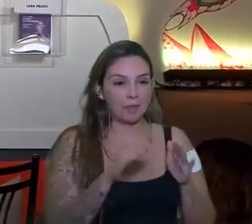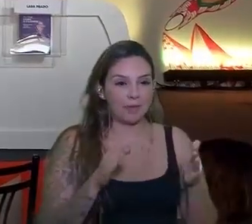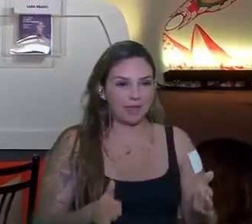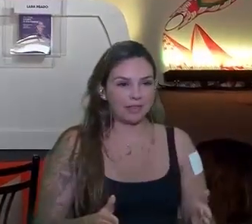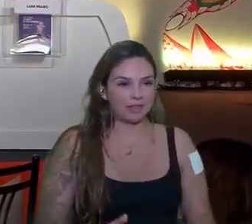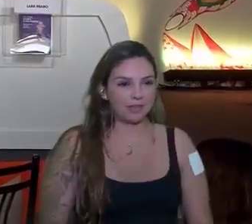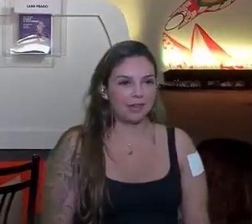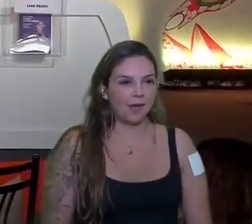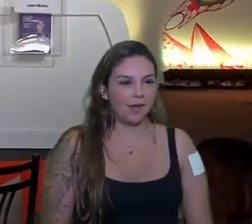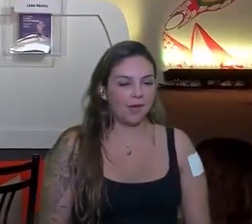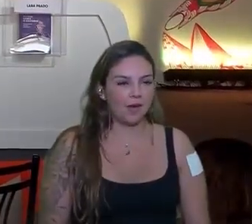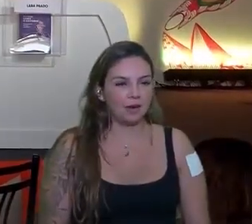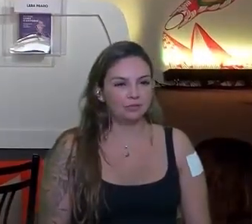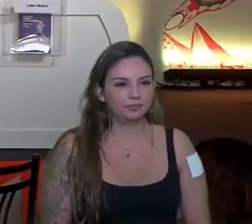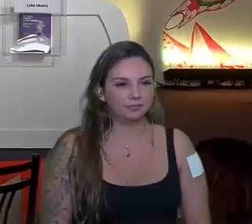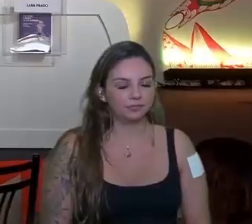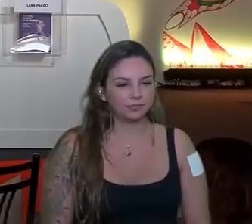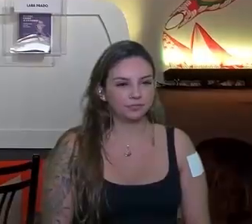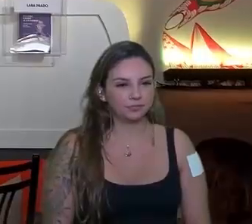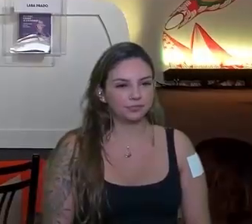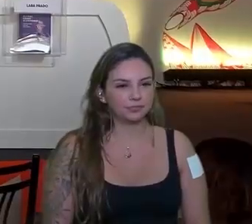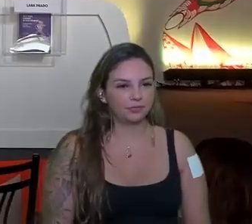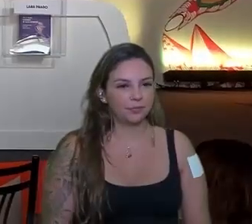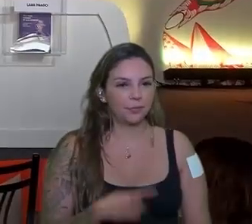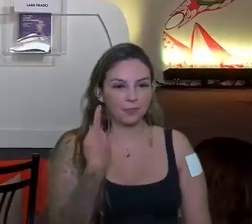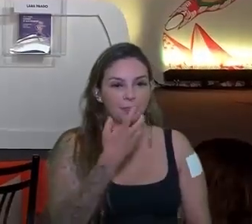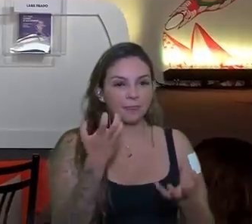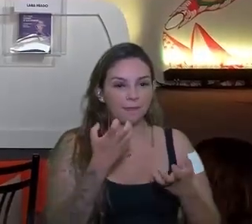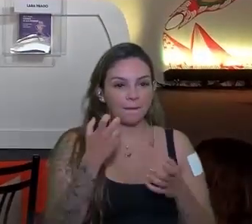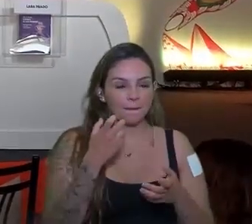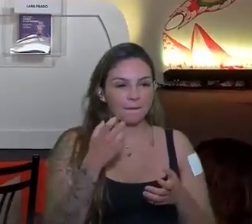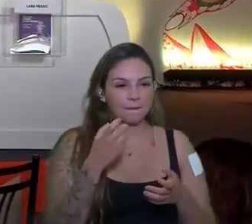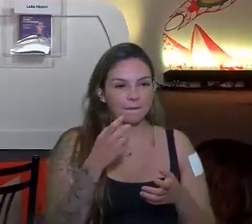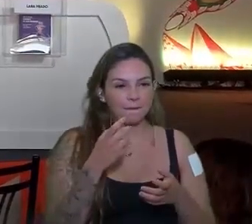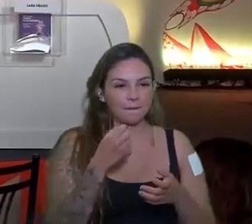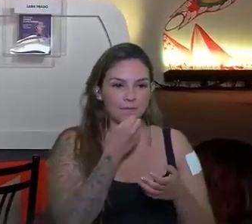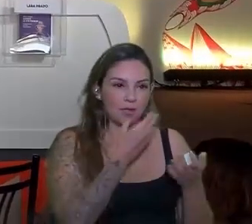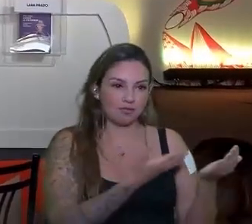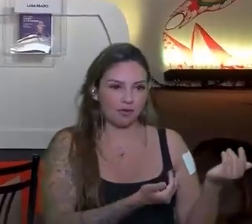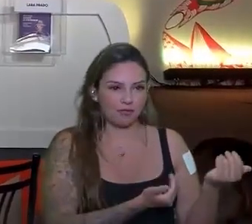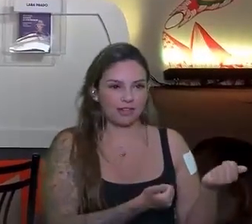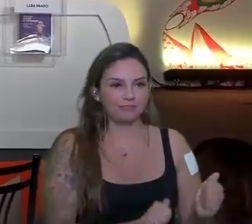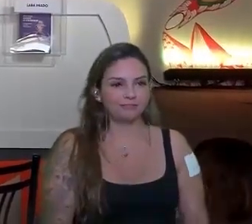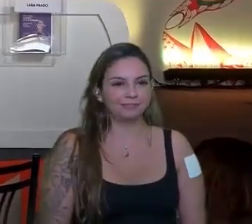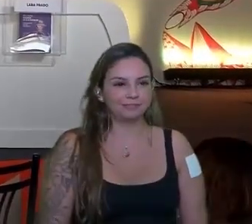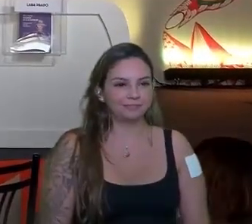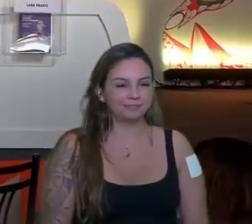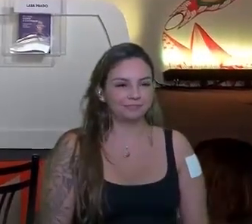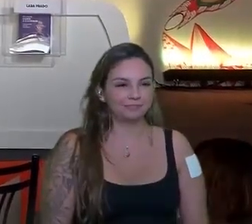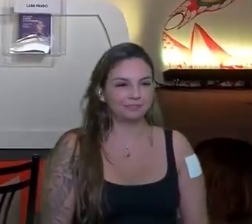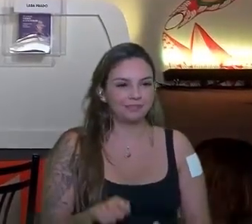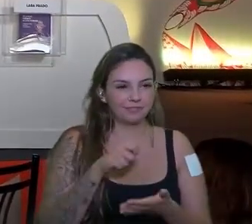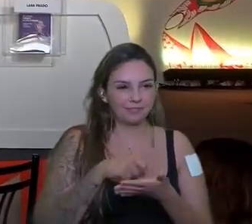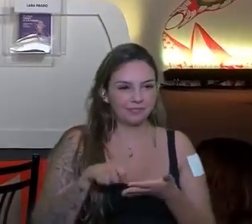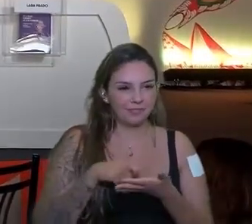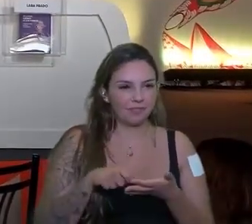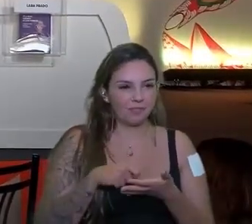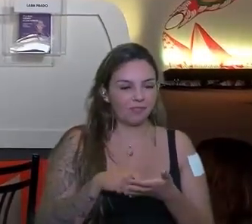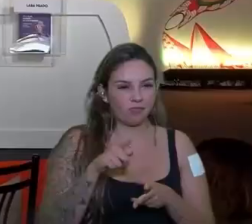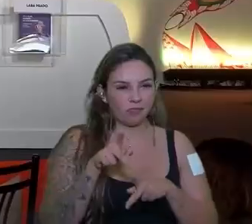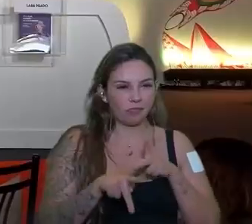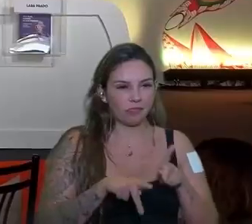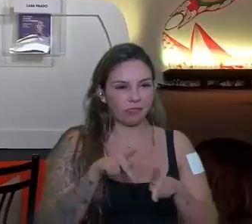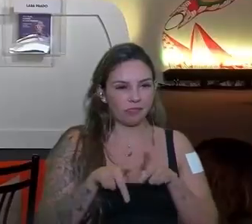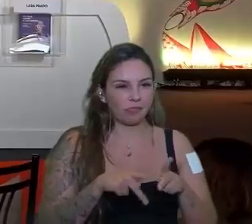dessa mesa. De frente ao lugar que cada um assenta, colado na mesa de frente para a plateia, há uma caixa transparente de acrílico que carrega os livros que cada